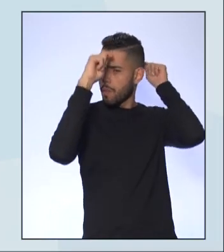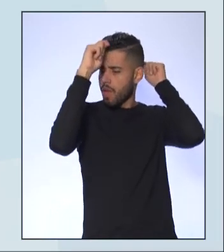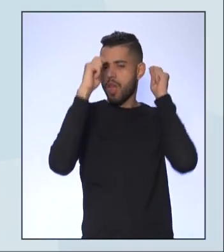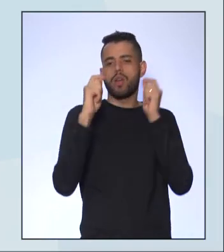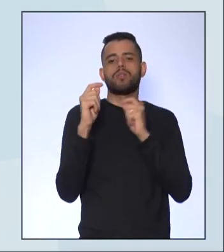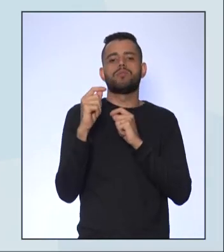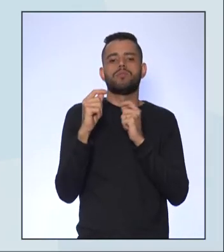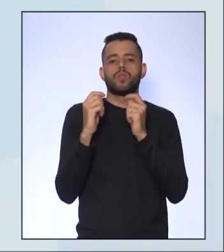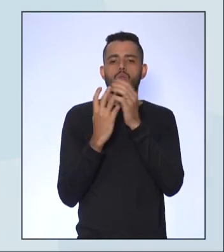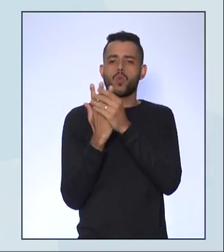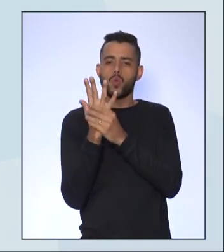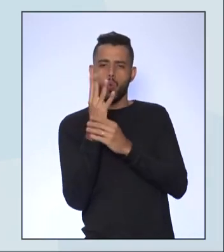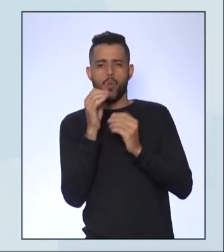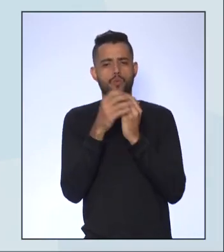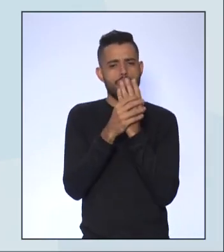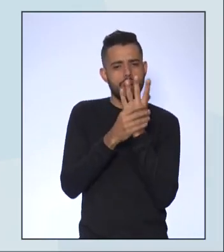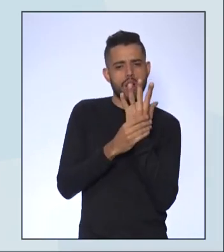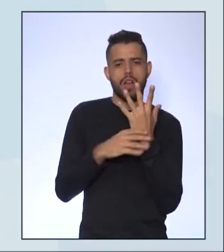luva,